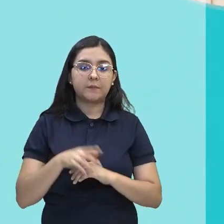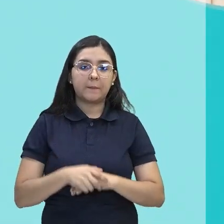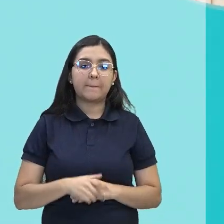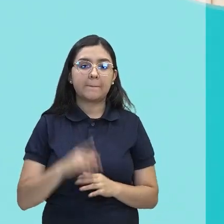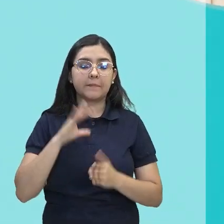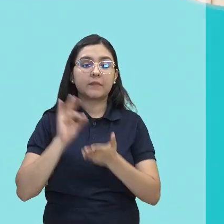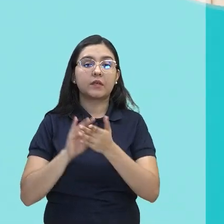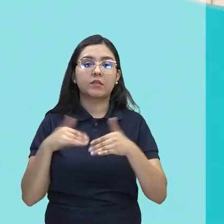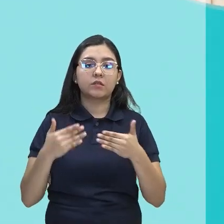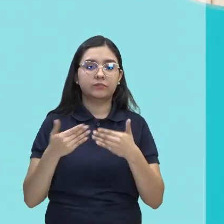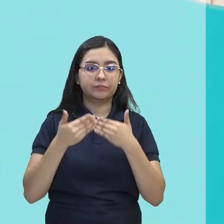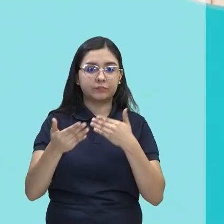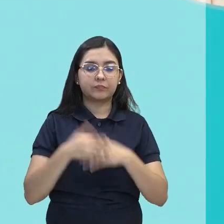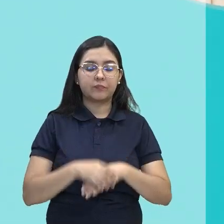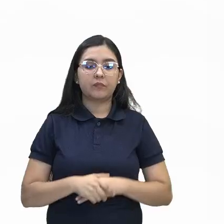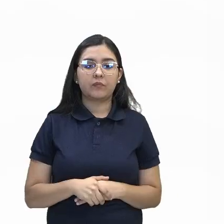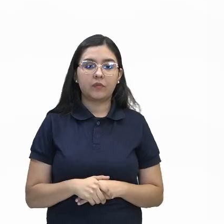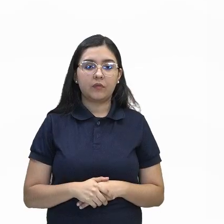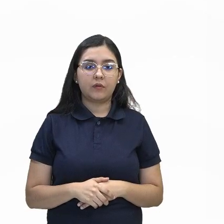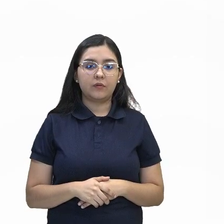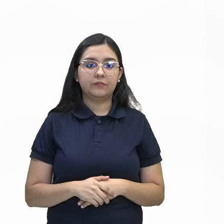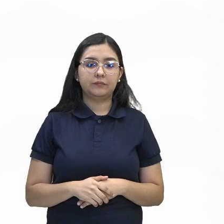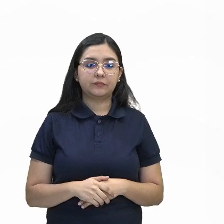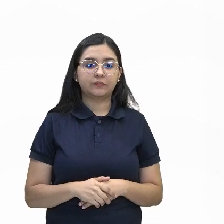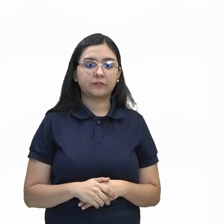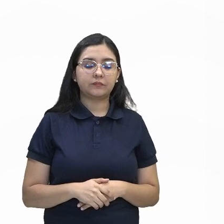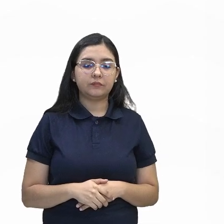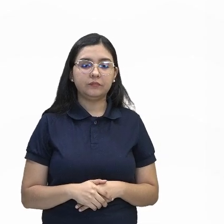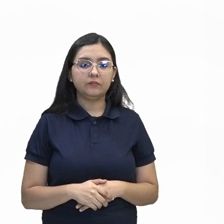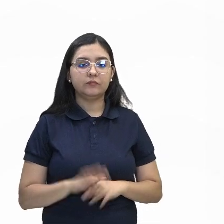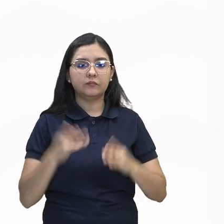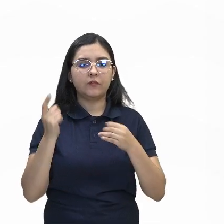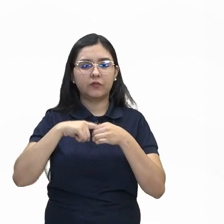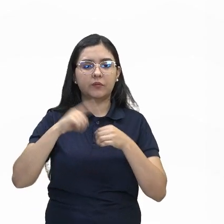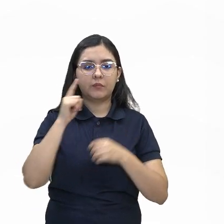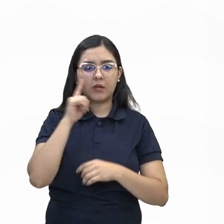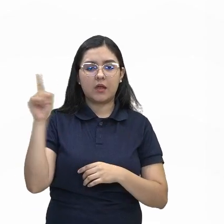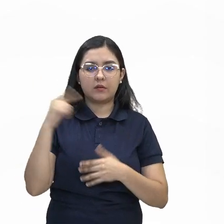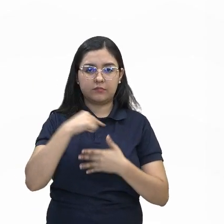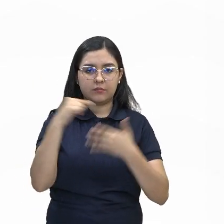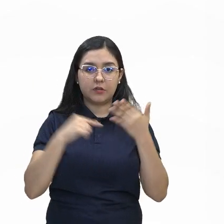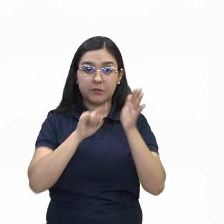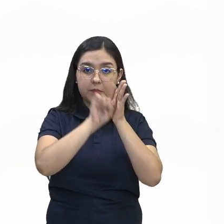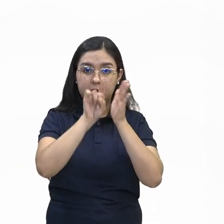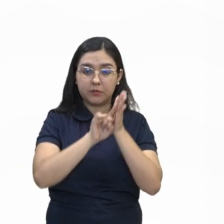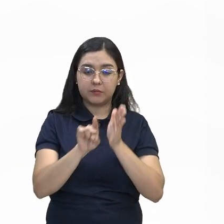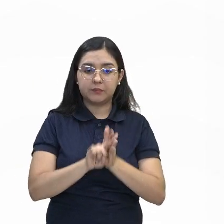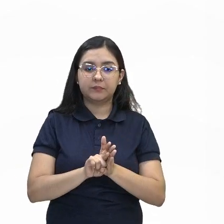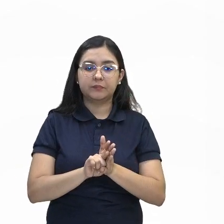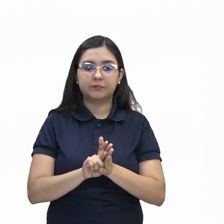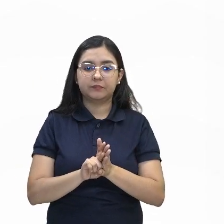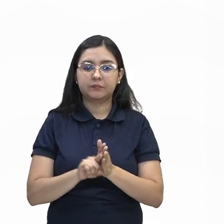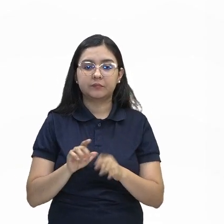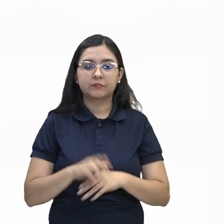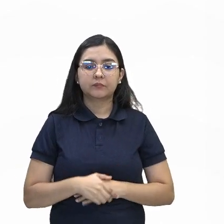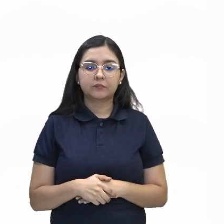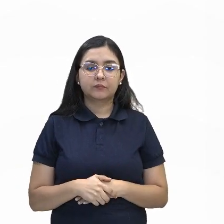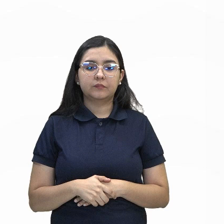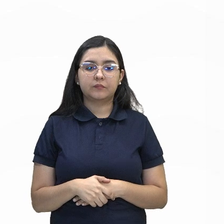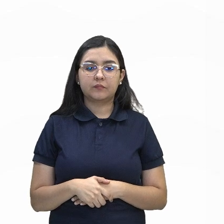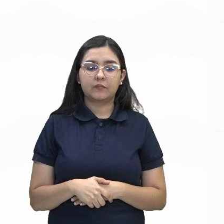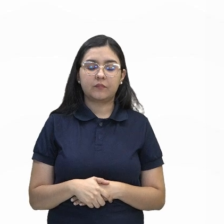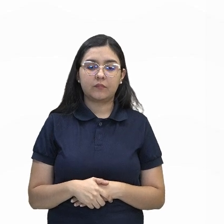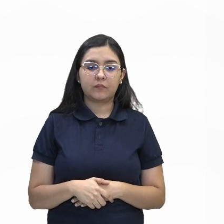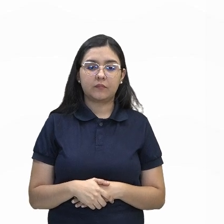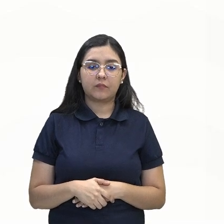bom? Voltando para nossas question tags. Então, nós temos aqui, ó, you shared that post on Blue Sky, didn't